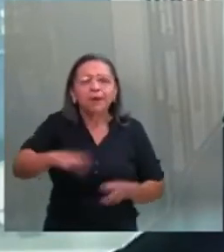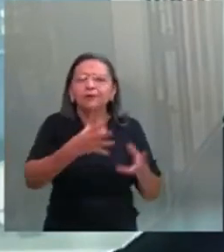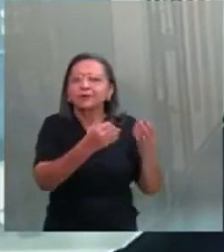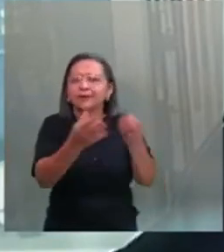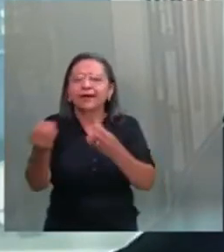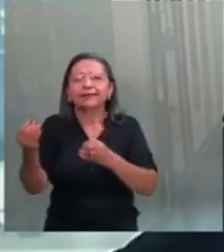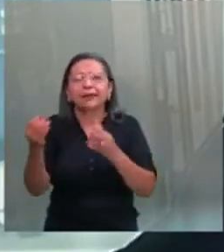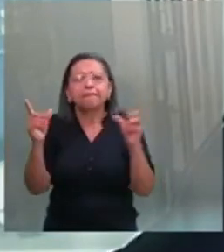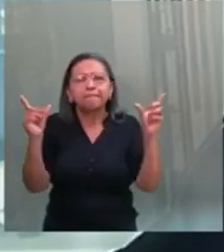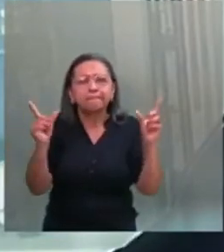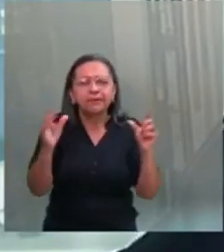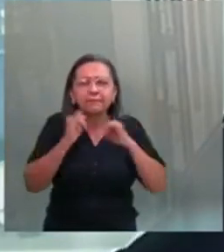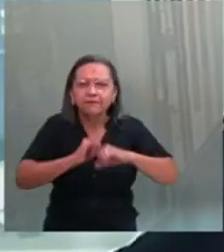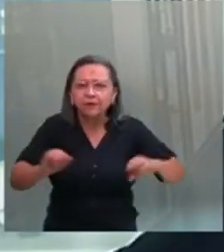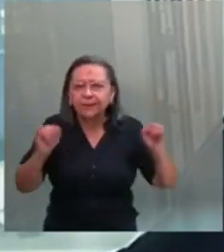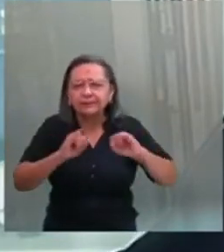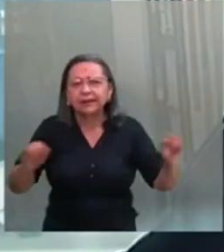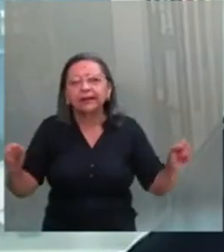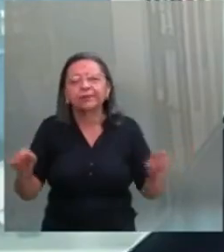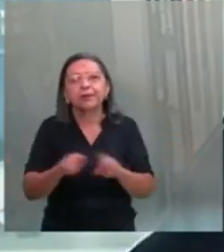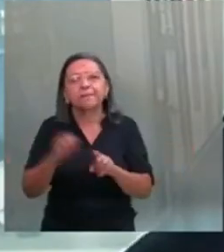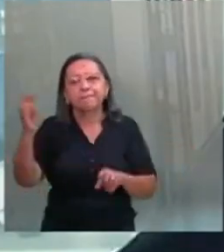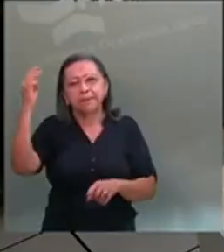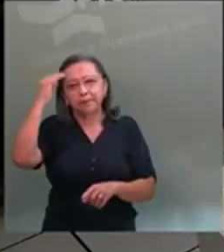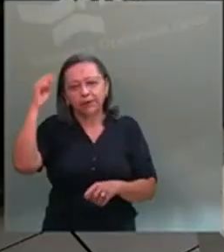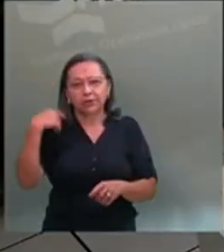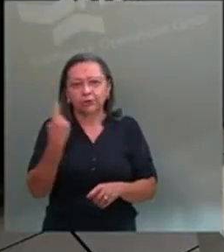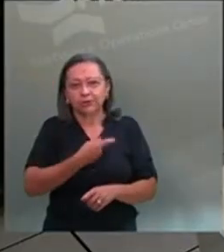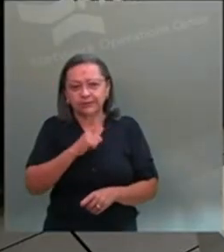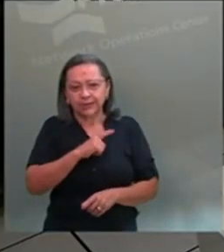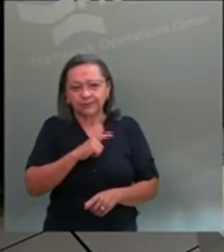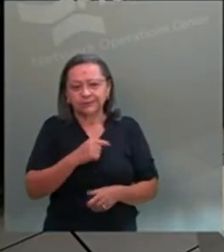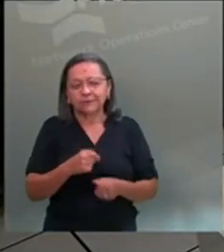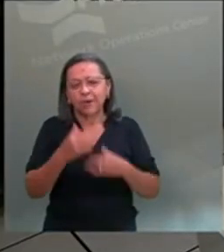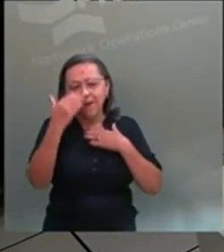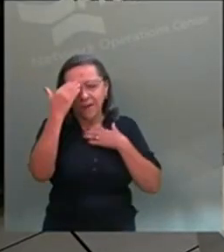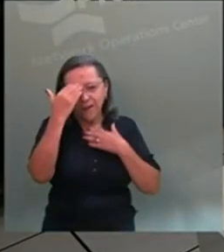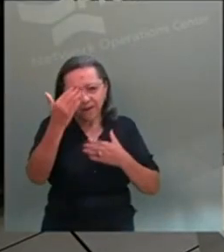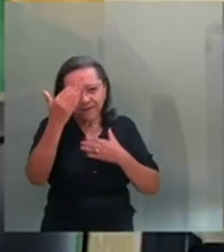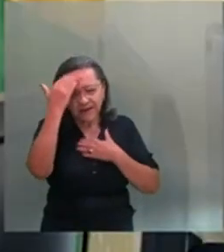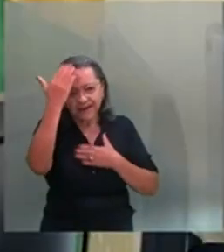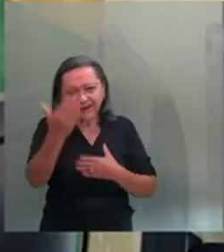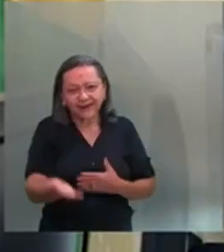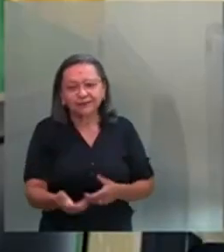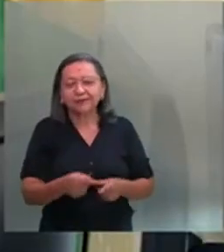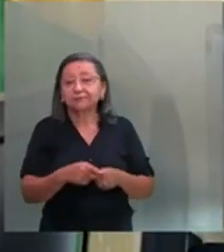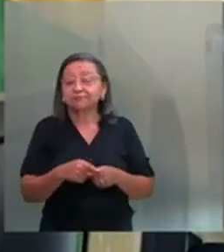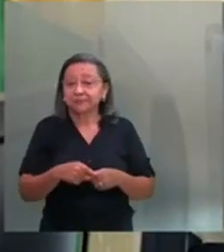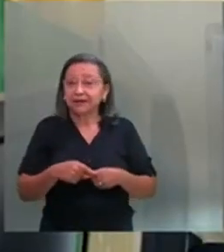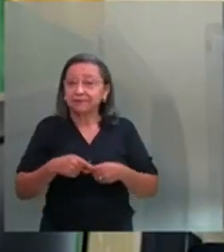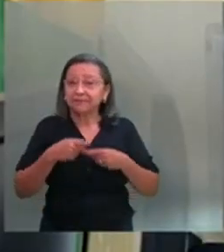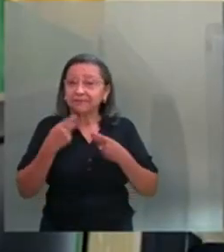pouca memória que nós temos hoje. Muito obrigado. Obrigado ao senhor Fernando César Mesquita, um depoimento